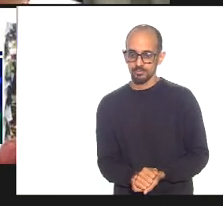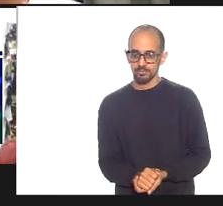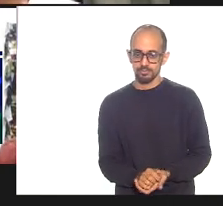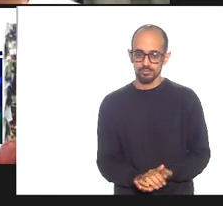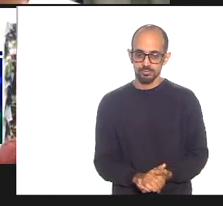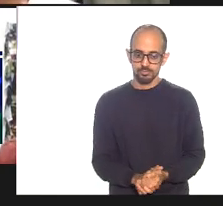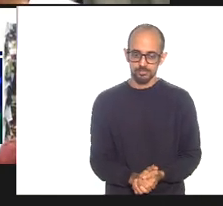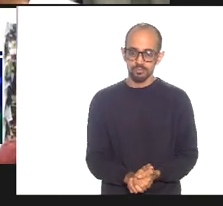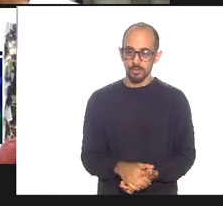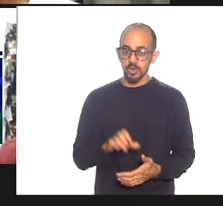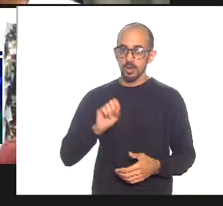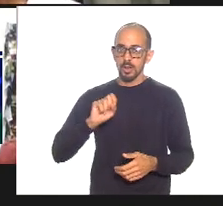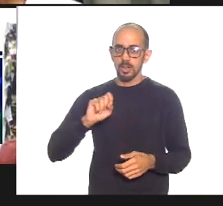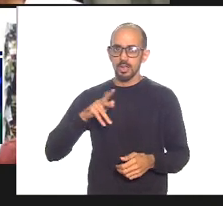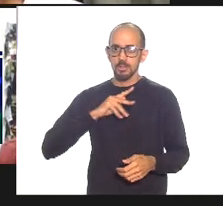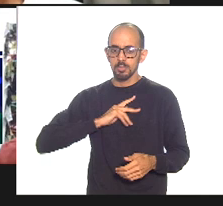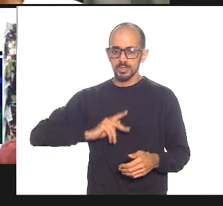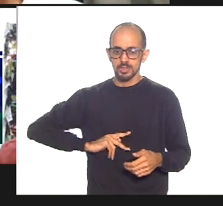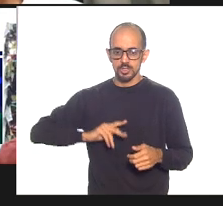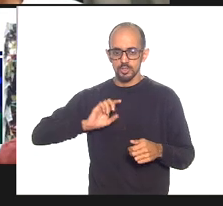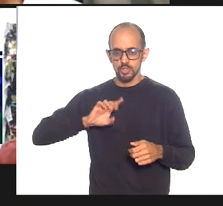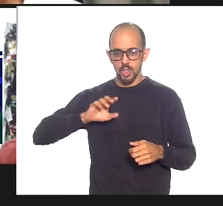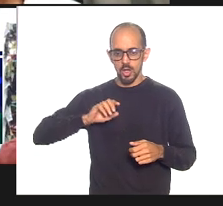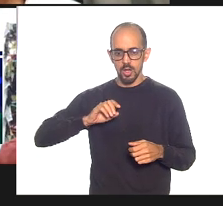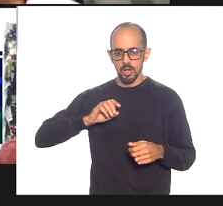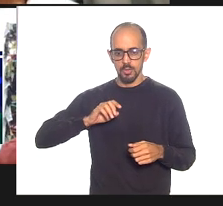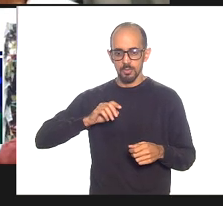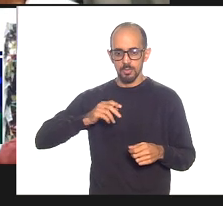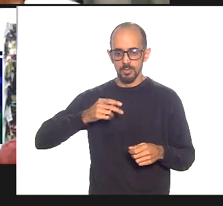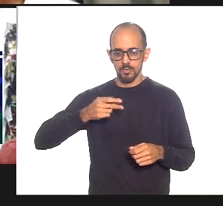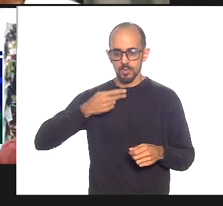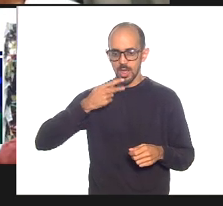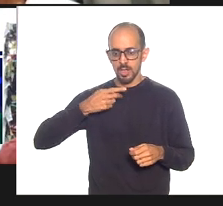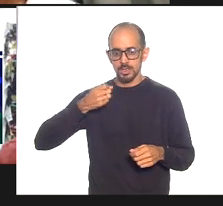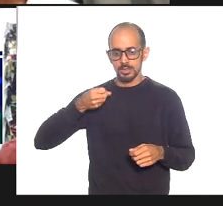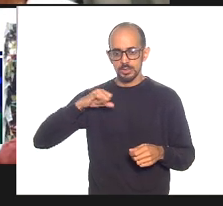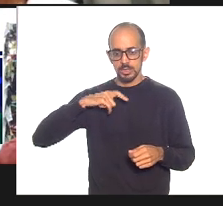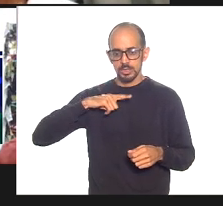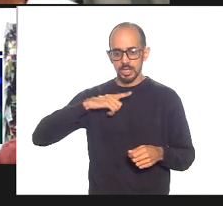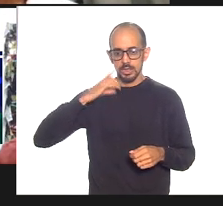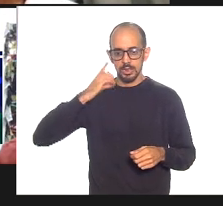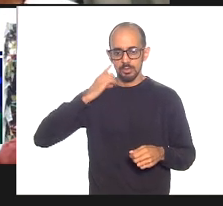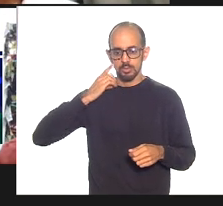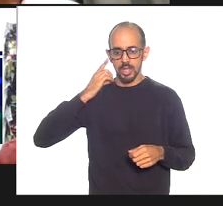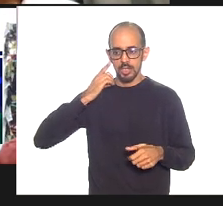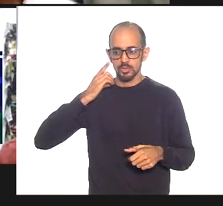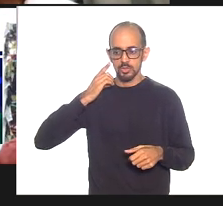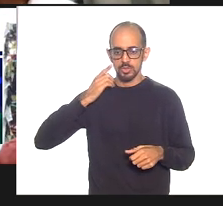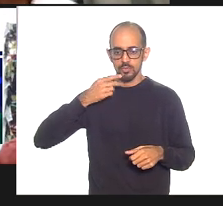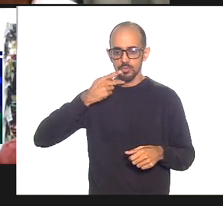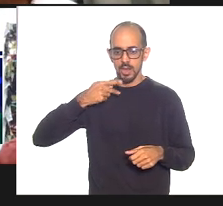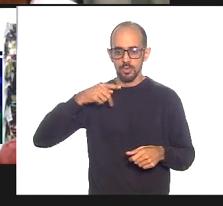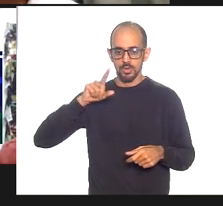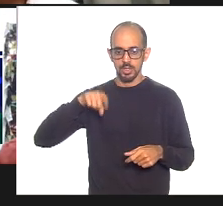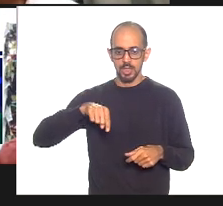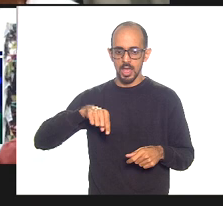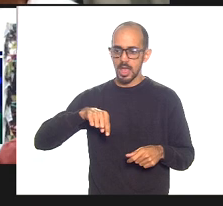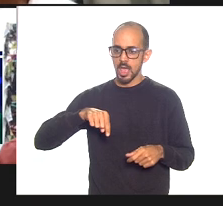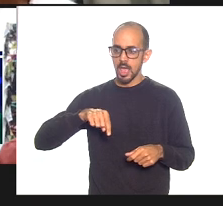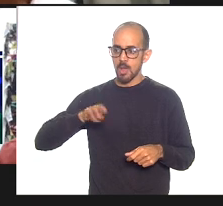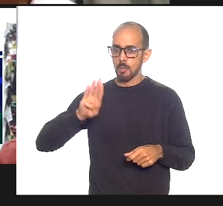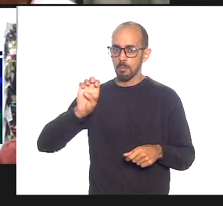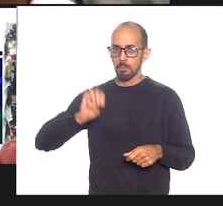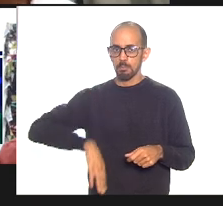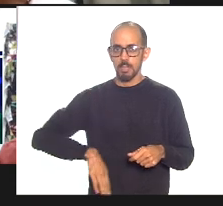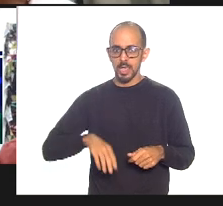eu tava Presidente só que tanta gente quando existem deputados que defendem que o que é um bem público